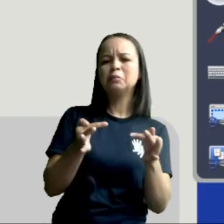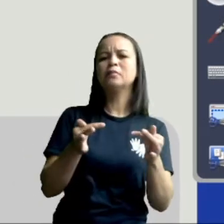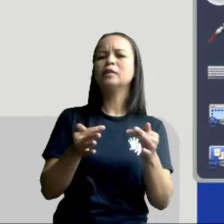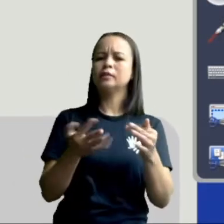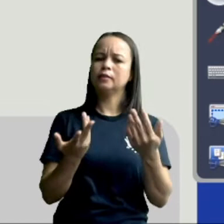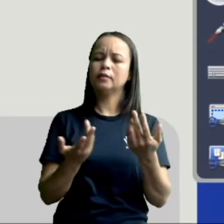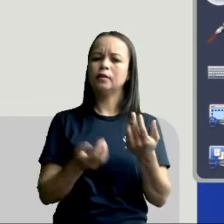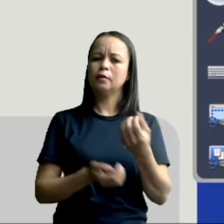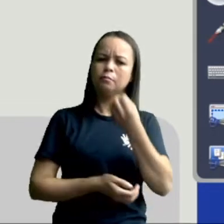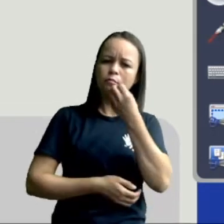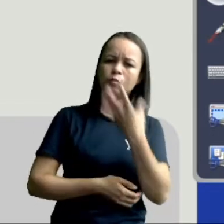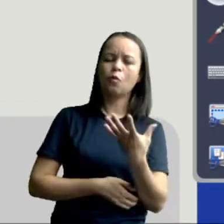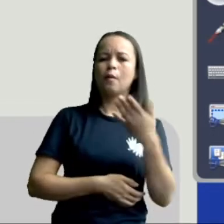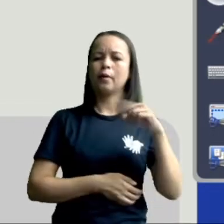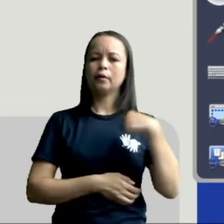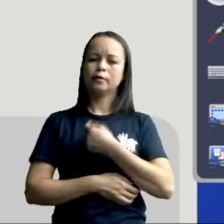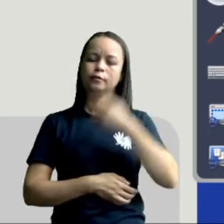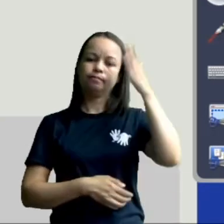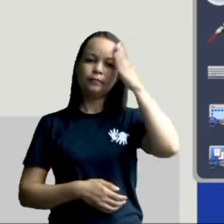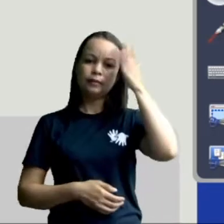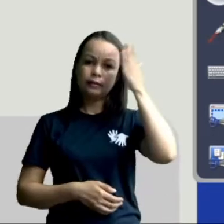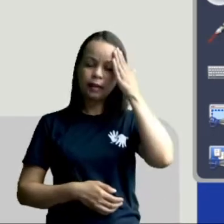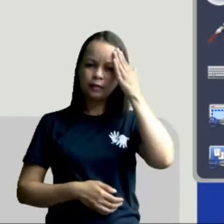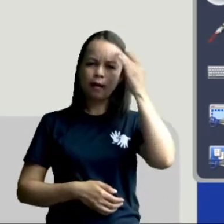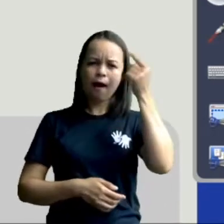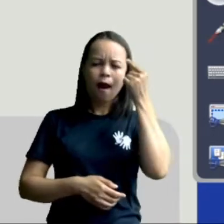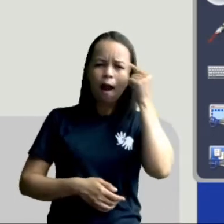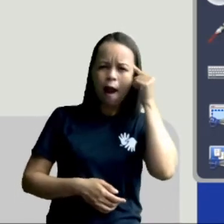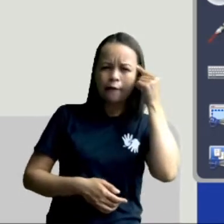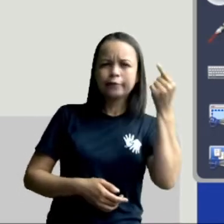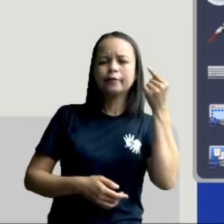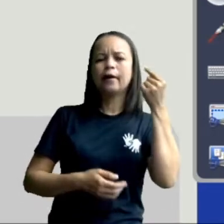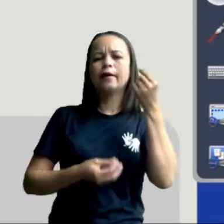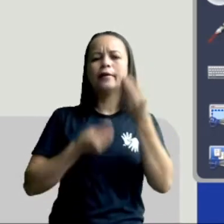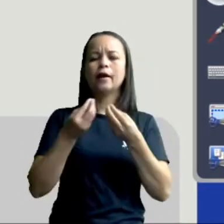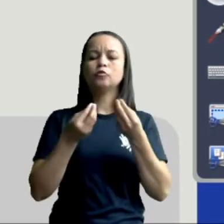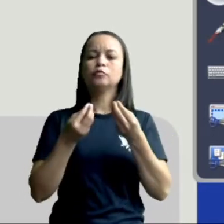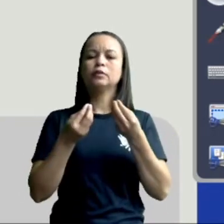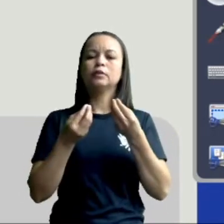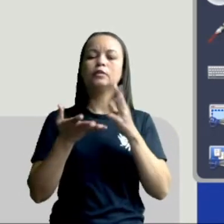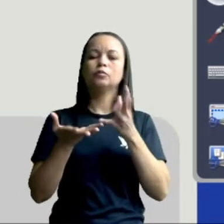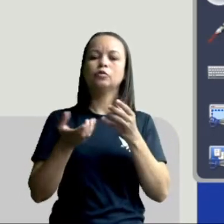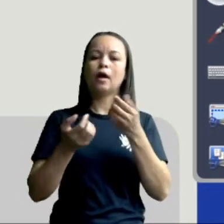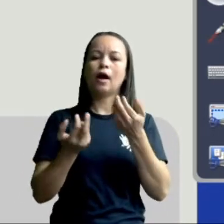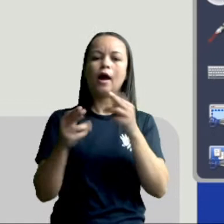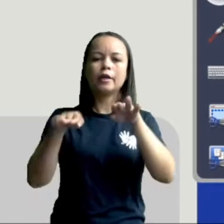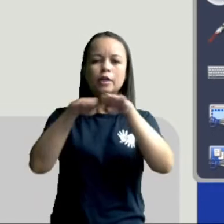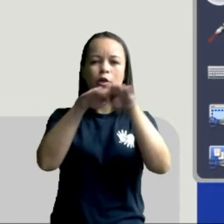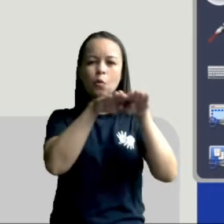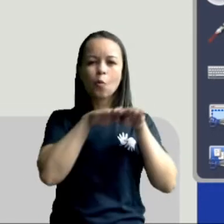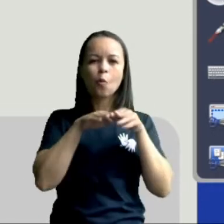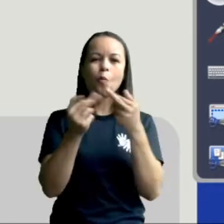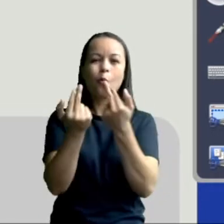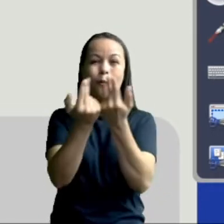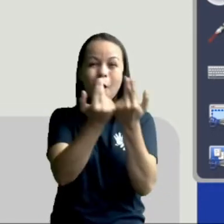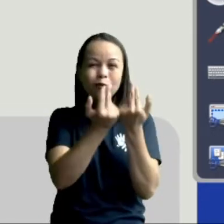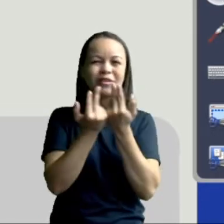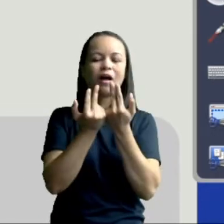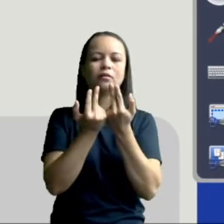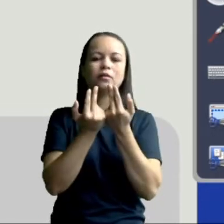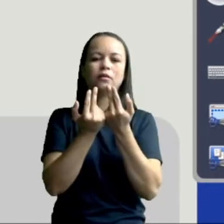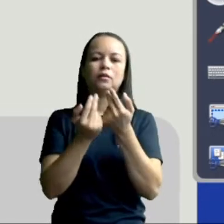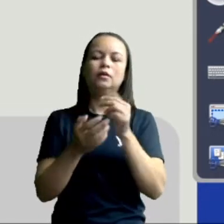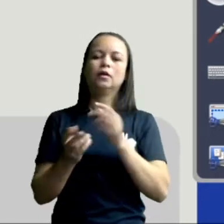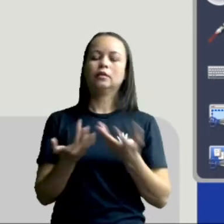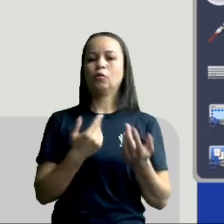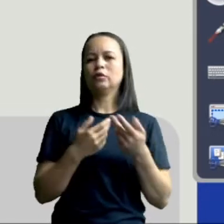útil para a gente entender a ideia, os princípios da igualdade. Quando a gente fala